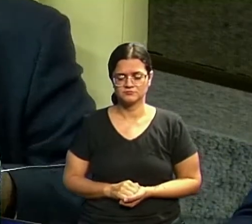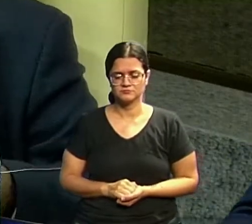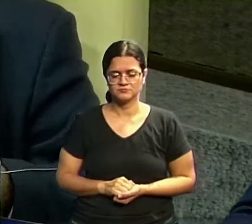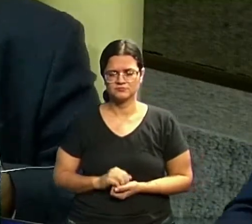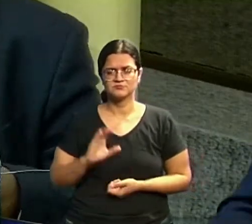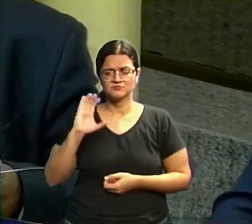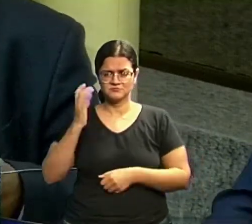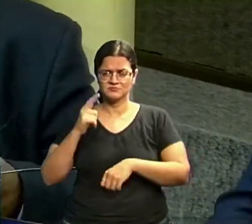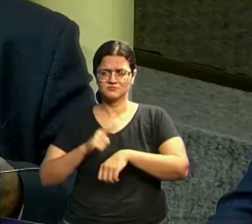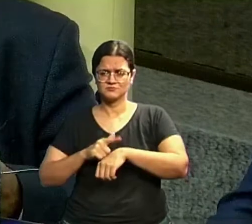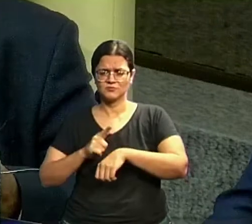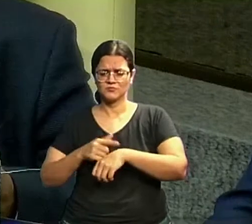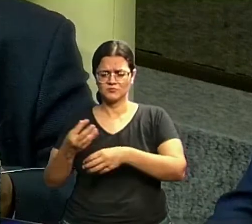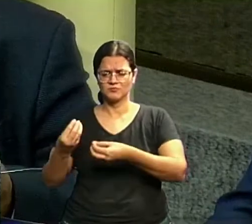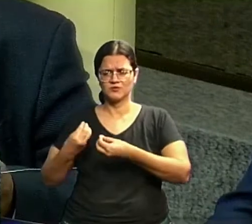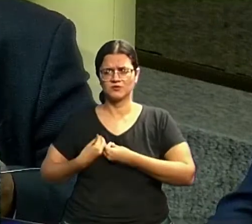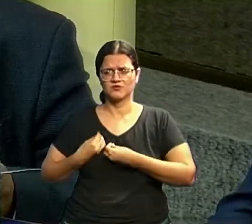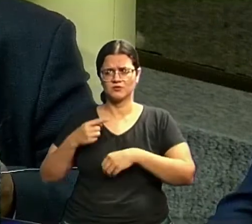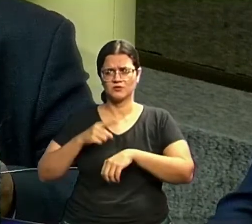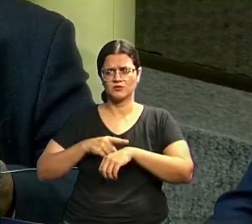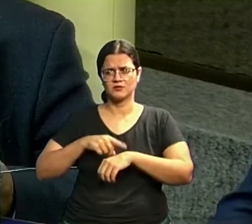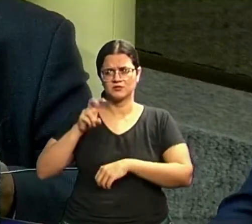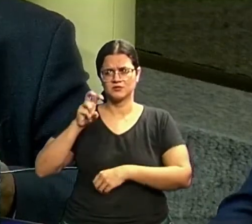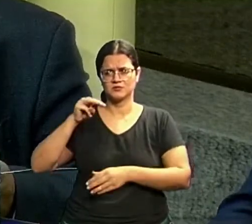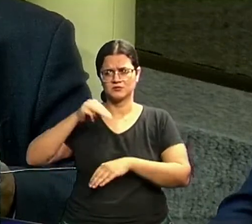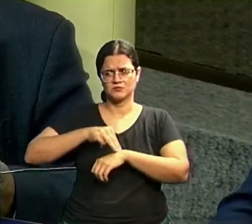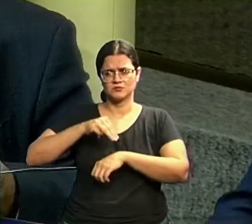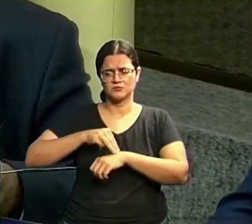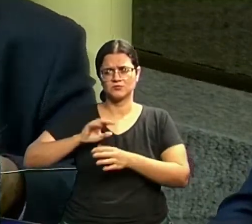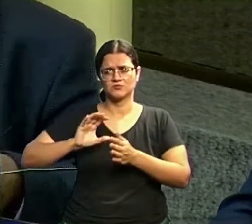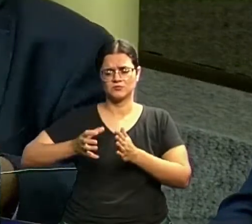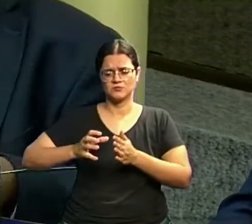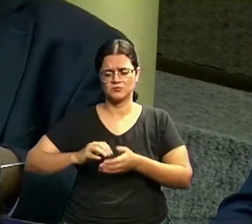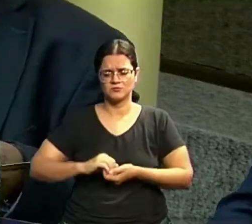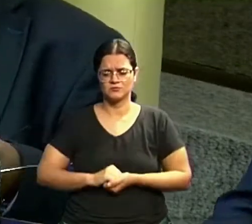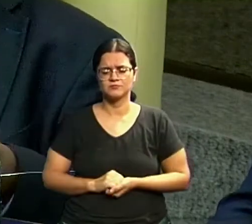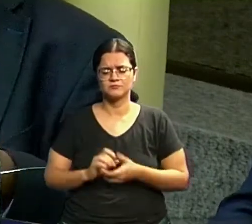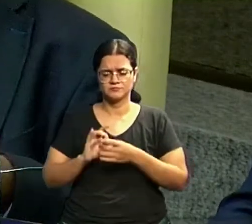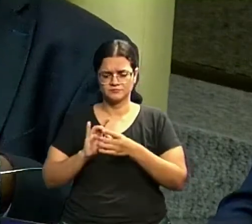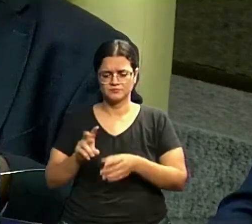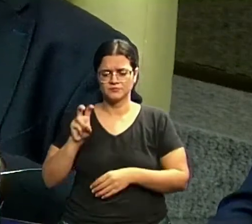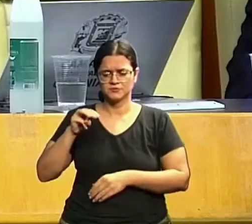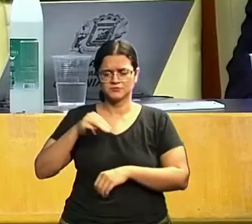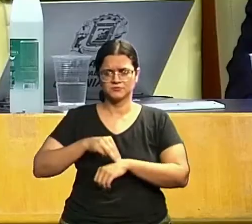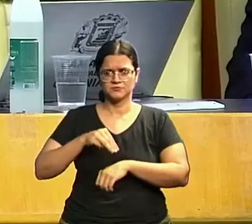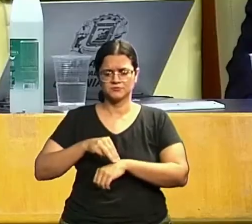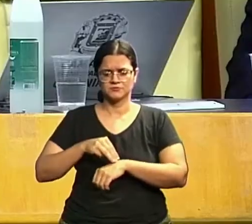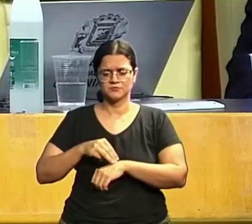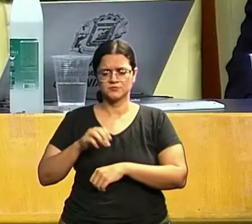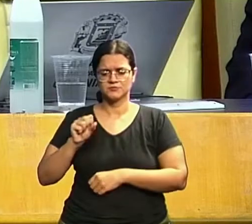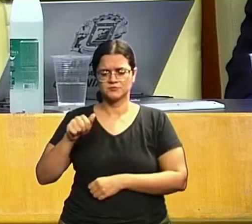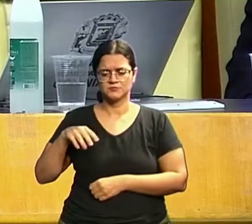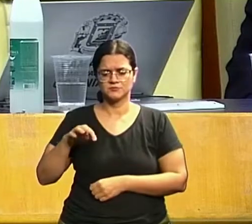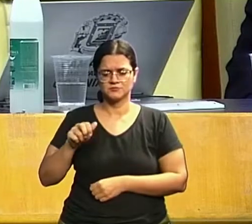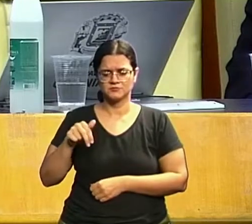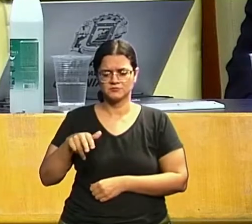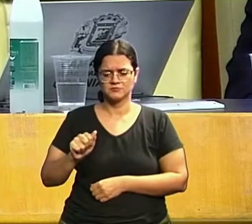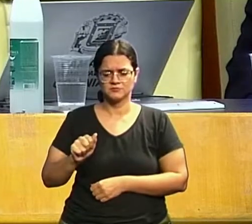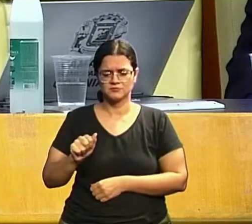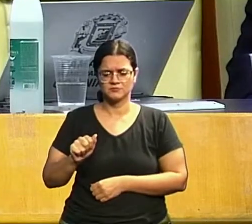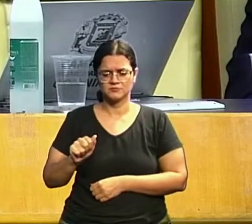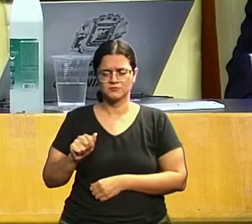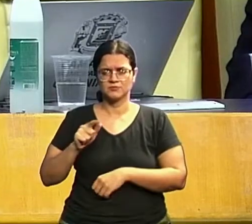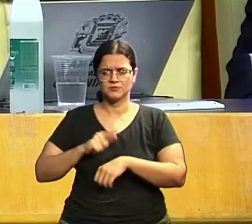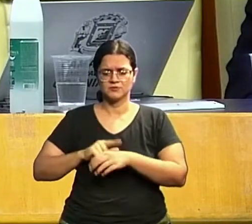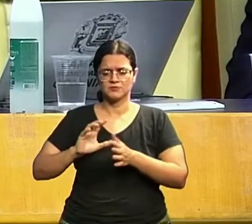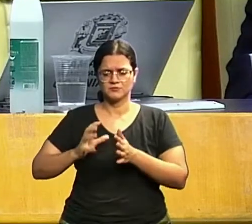No momento oportuno, senhor presidente, gostaria de utilizar os 5 minutos do meu partido. Autorizado. 5 minutos do vereador Santana,